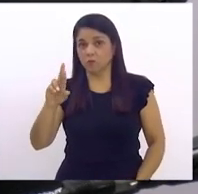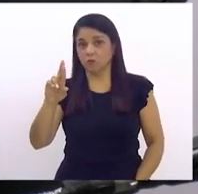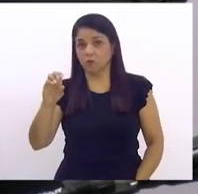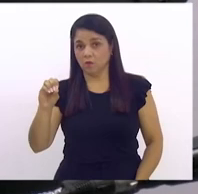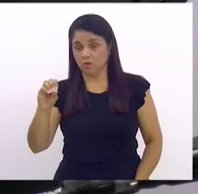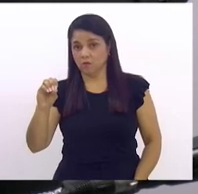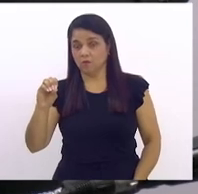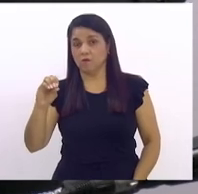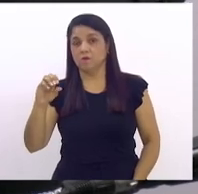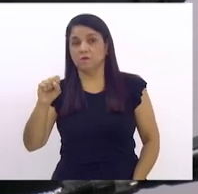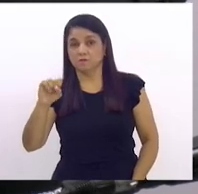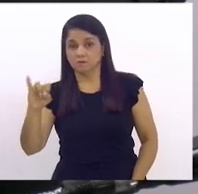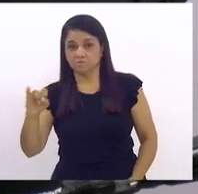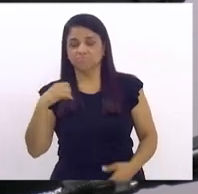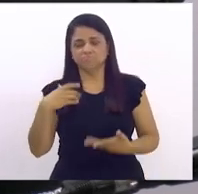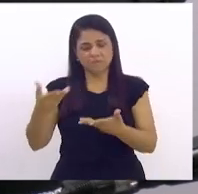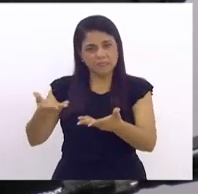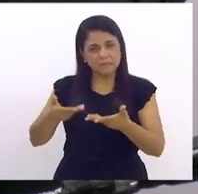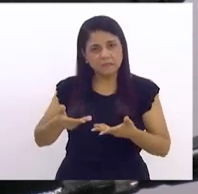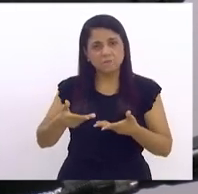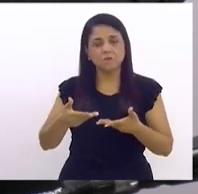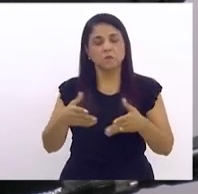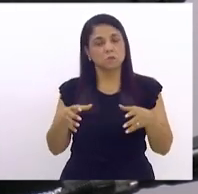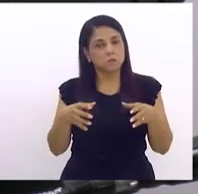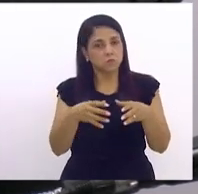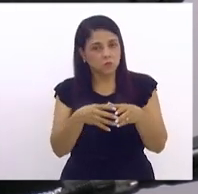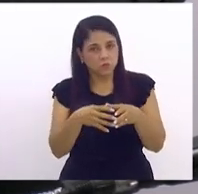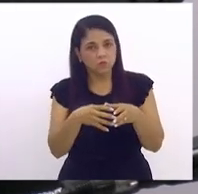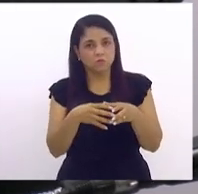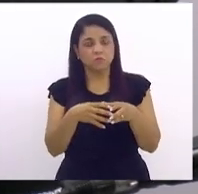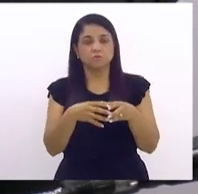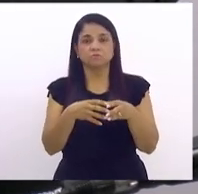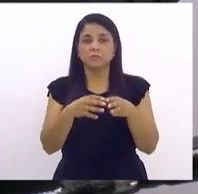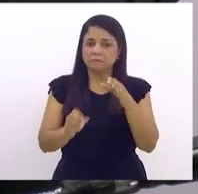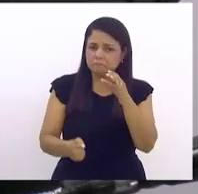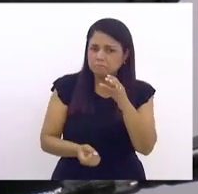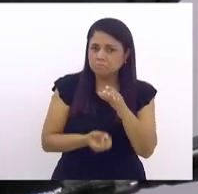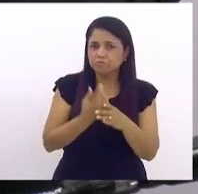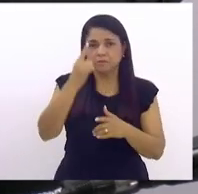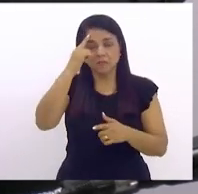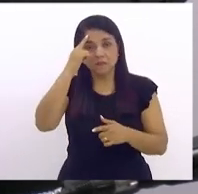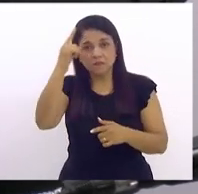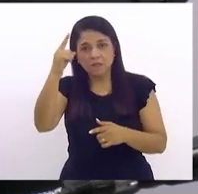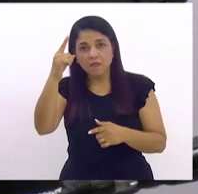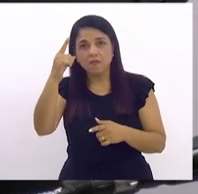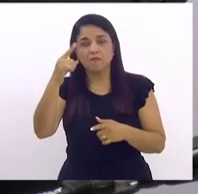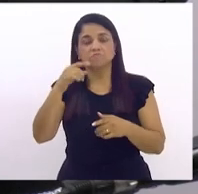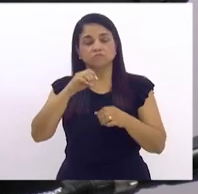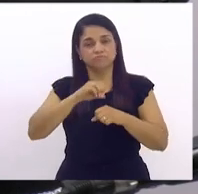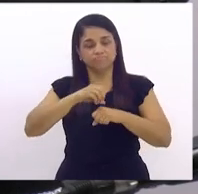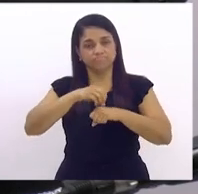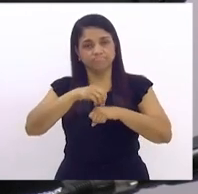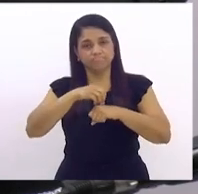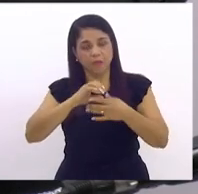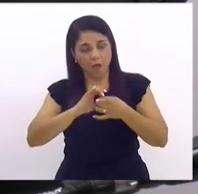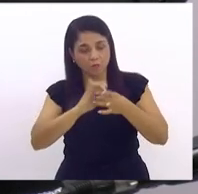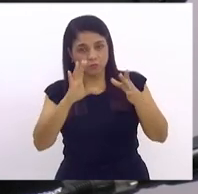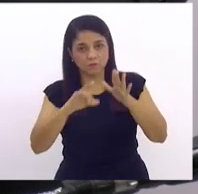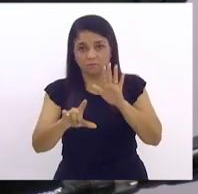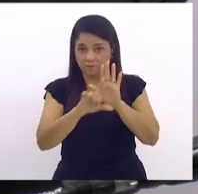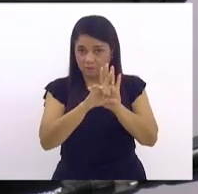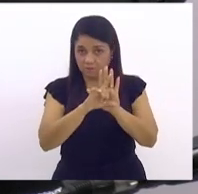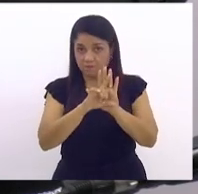recebeu alguns deputados presentes, a gente recebeu um desses grupos, e ali surgiu a ideia de fazer justamente esse autorizativo para que